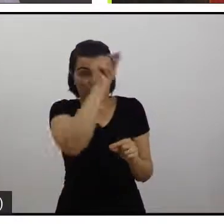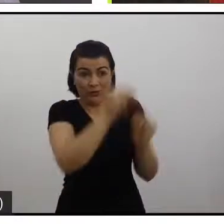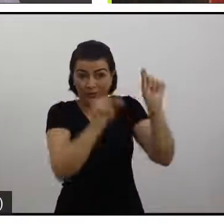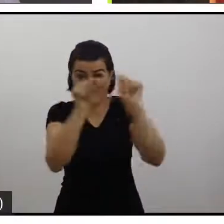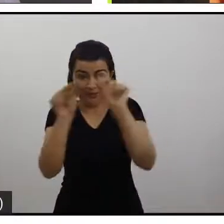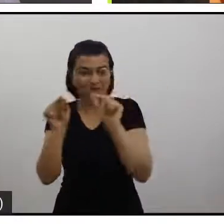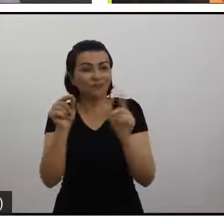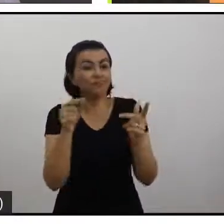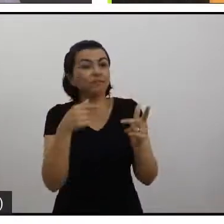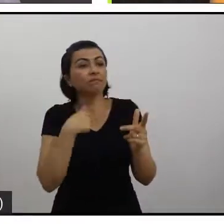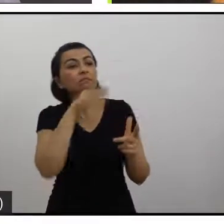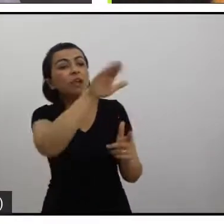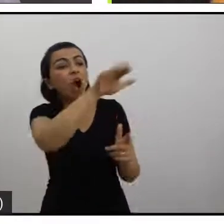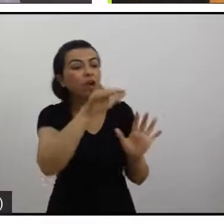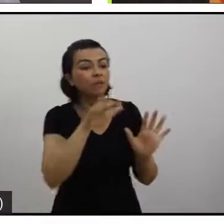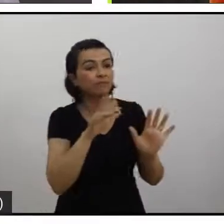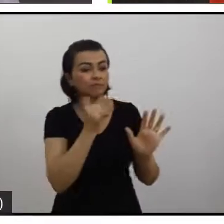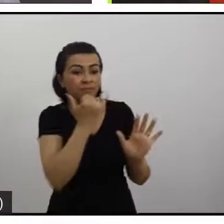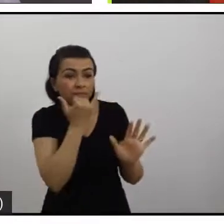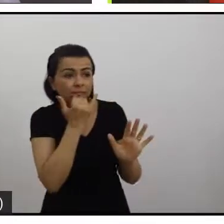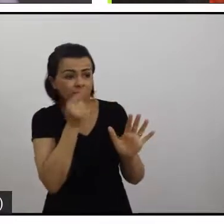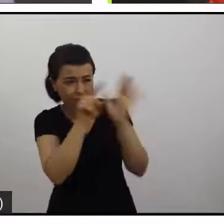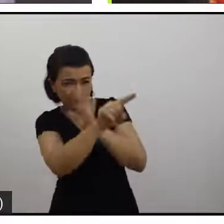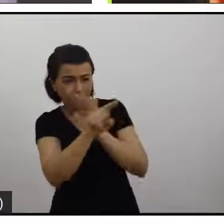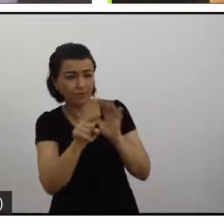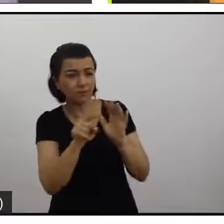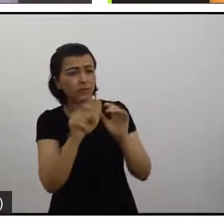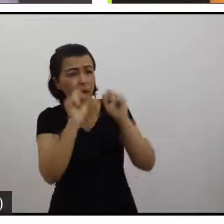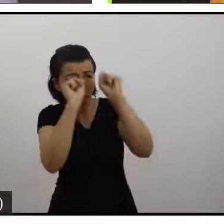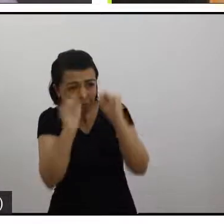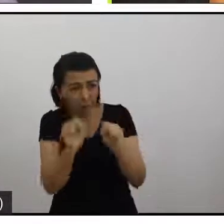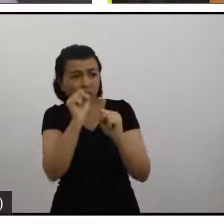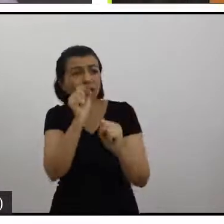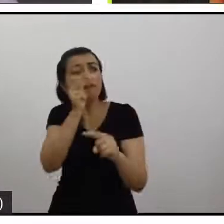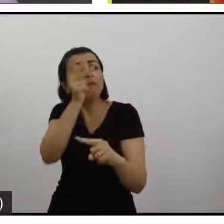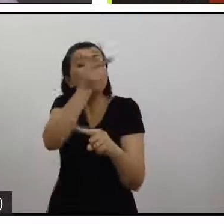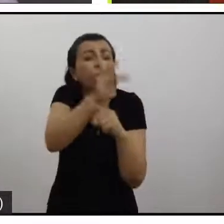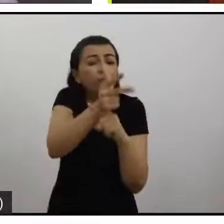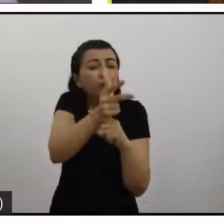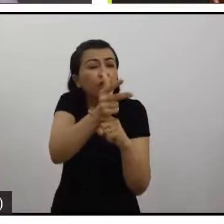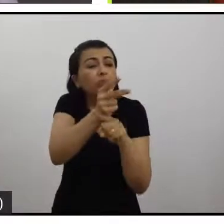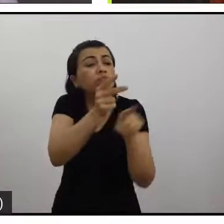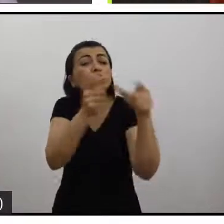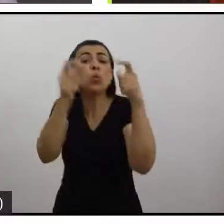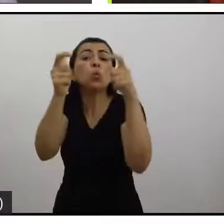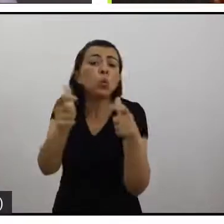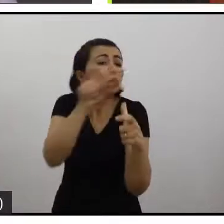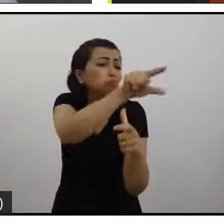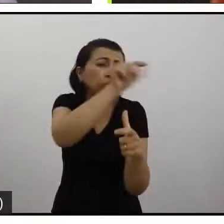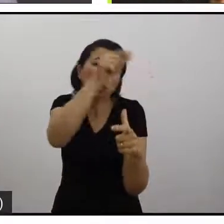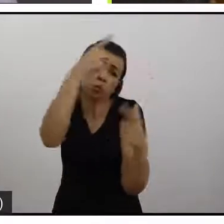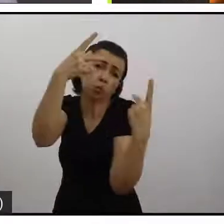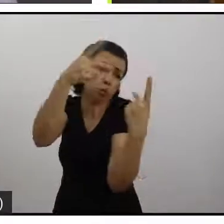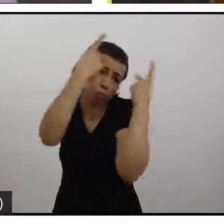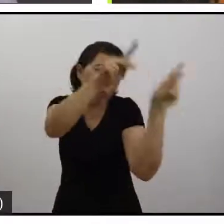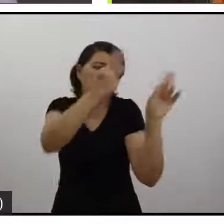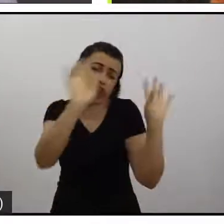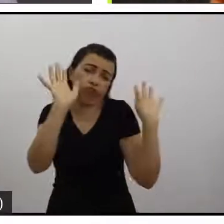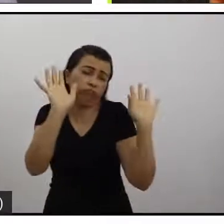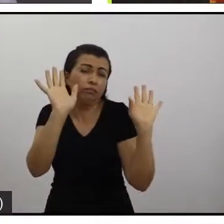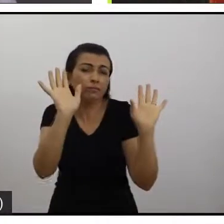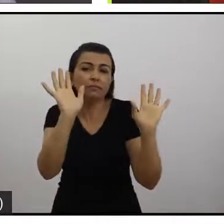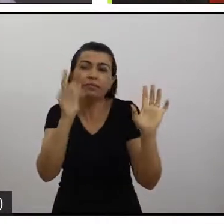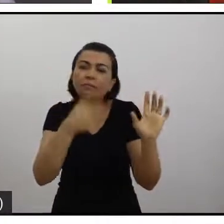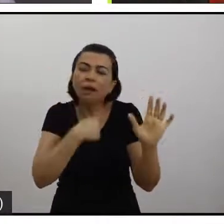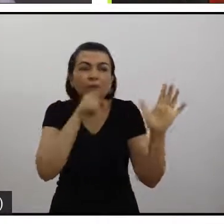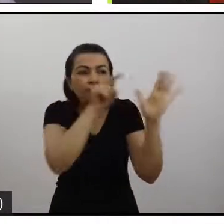tua do lado da sua obra preferida. E aí isso vai formando esse vídeo, esse passeio com essas pessoas